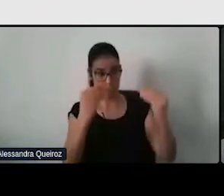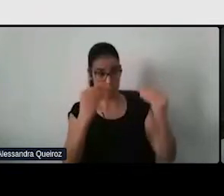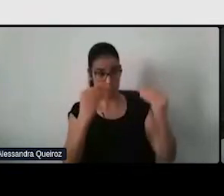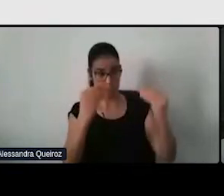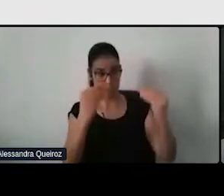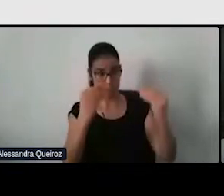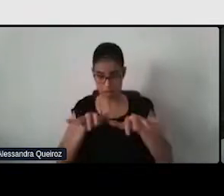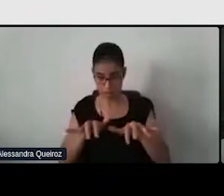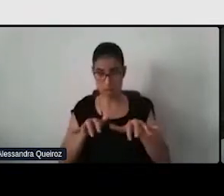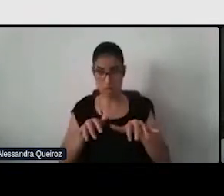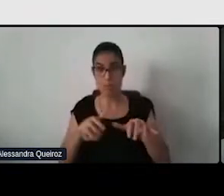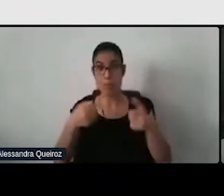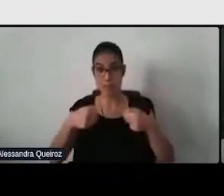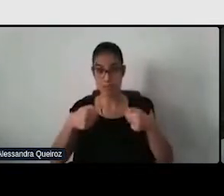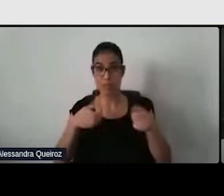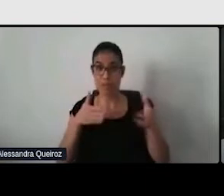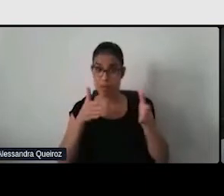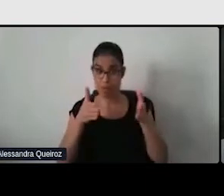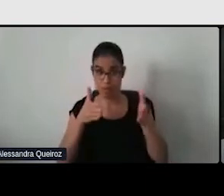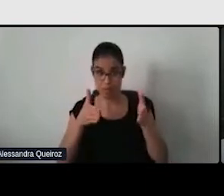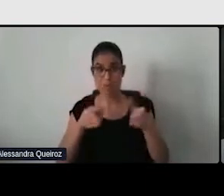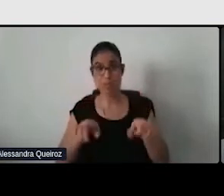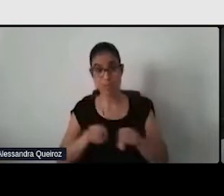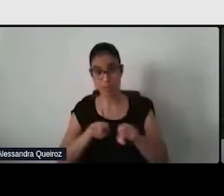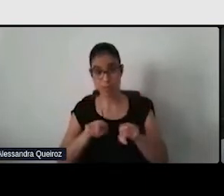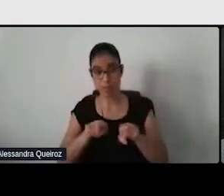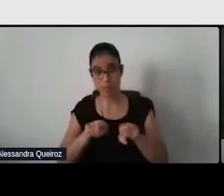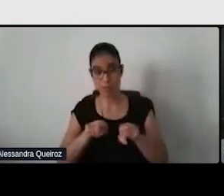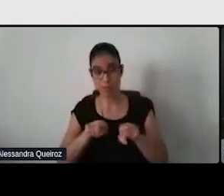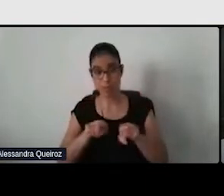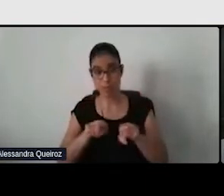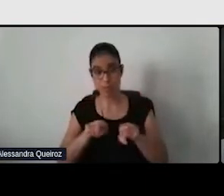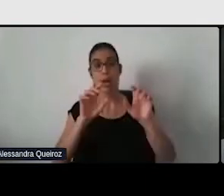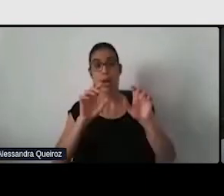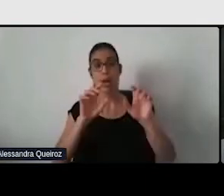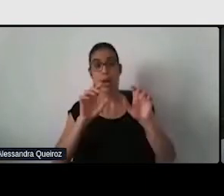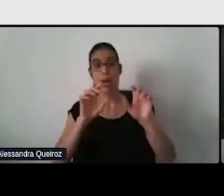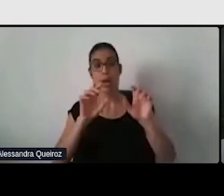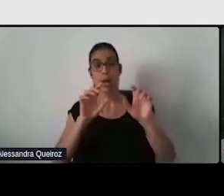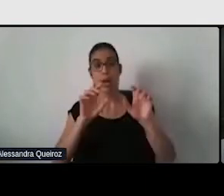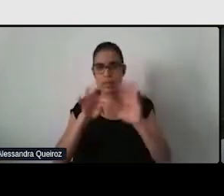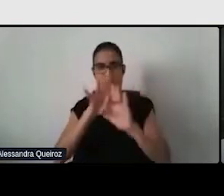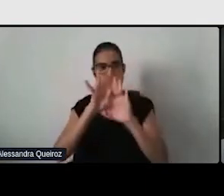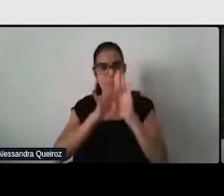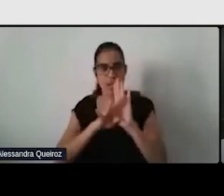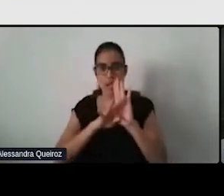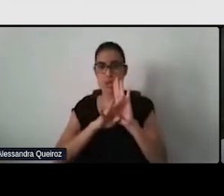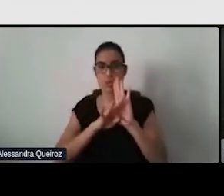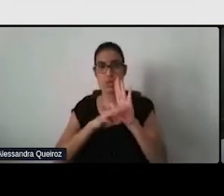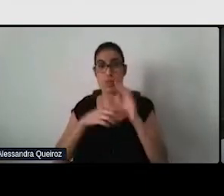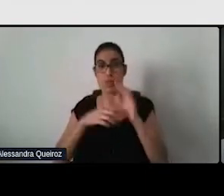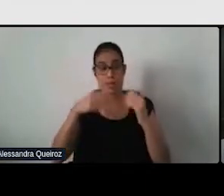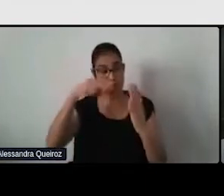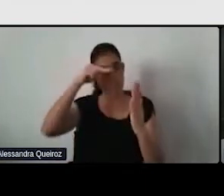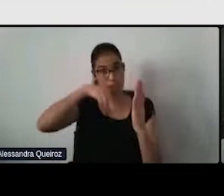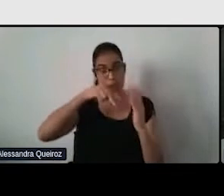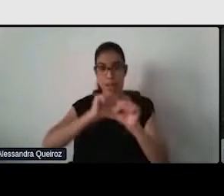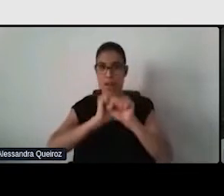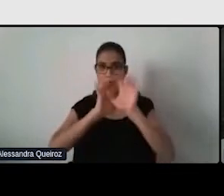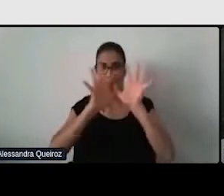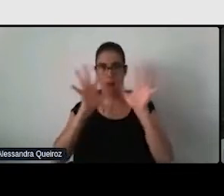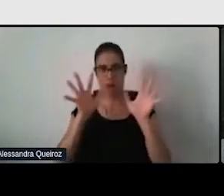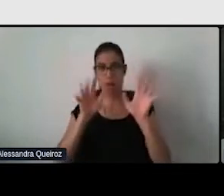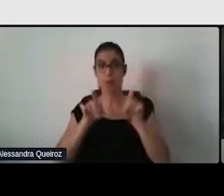teclado. Compreensível, tudo precisa ser legível para a maioria das pessoas. E robusto, ter um